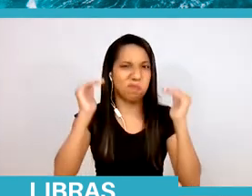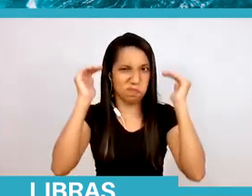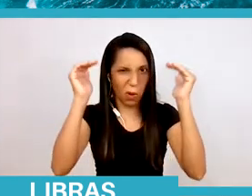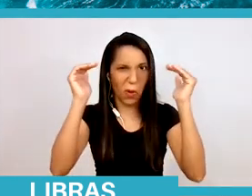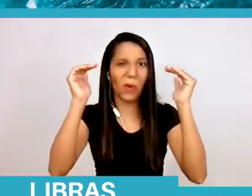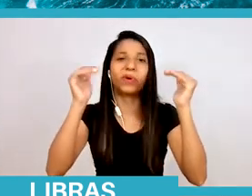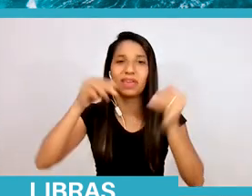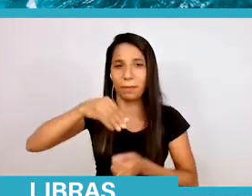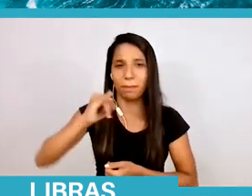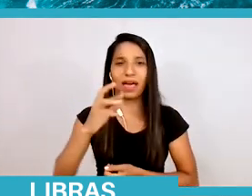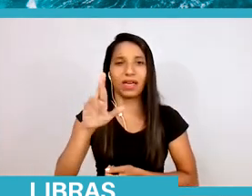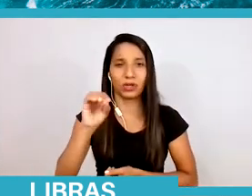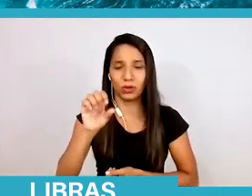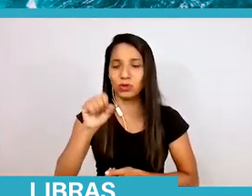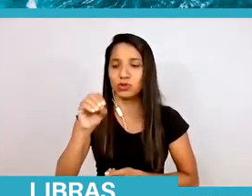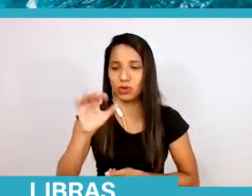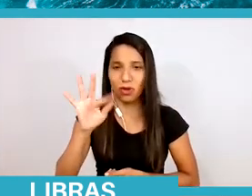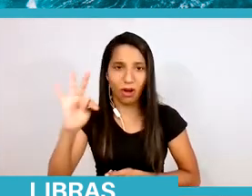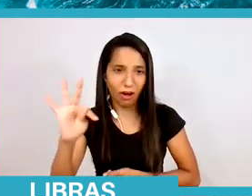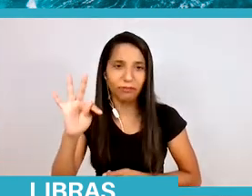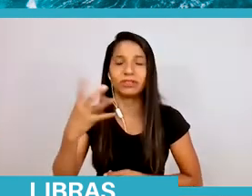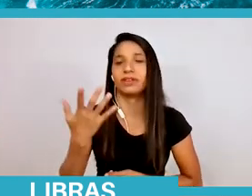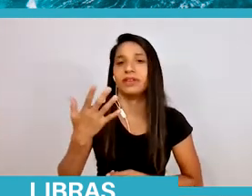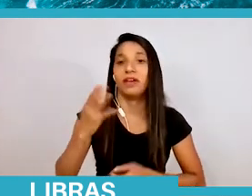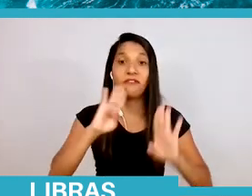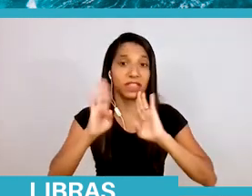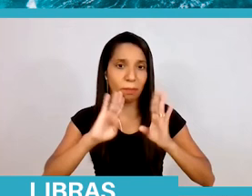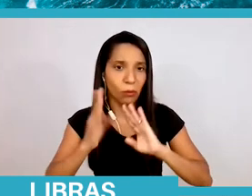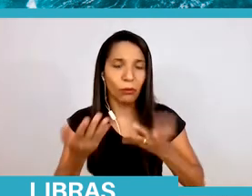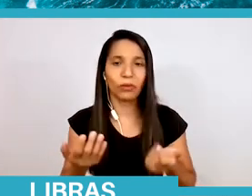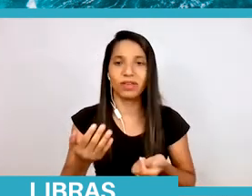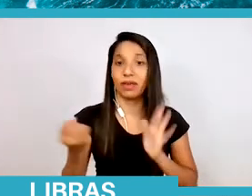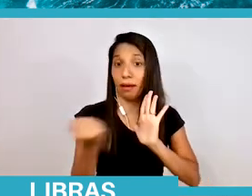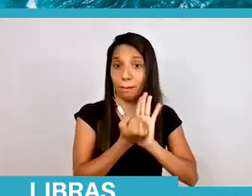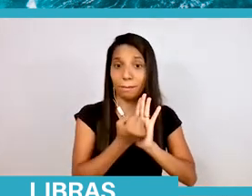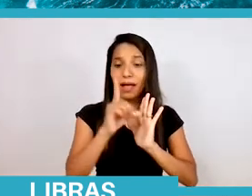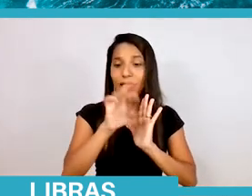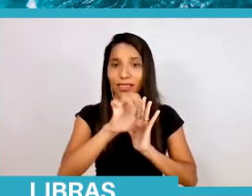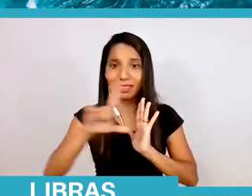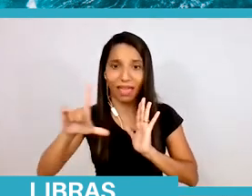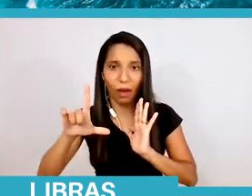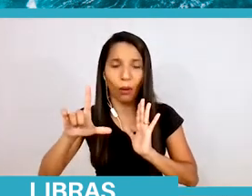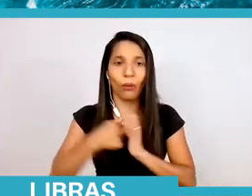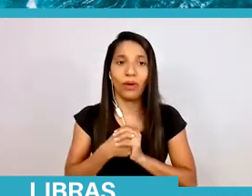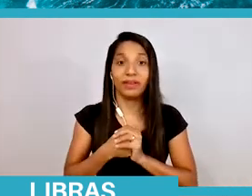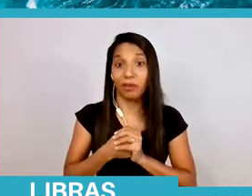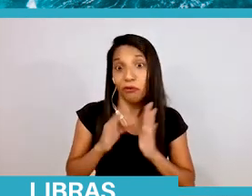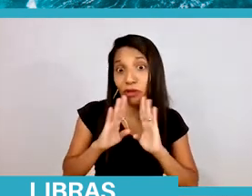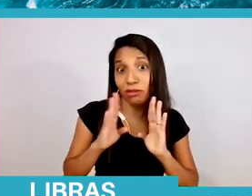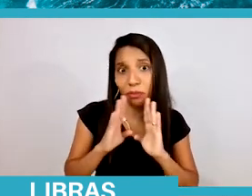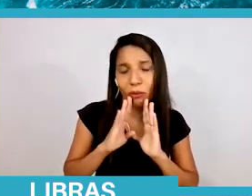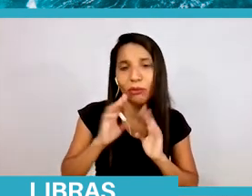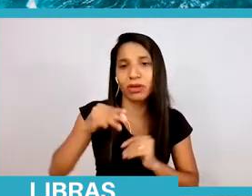a Dell. A gente vê aí histórias que tanto Bill Gates, fundador da Microsoft, começou um negócio dentro ali de uma